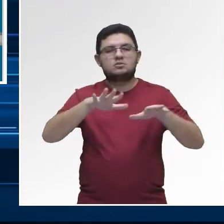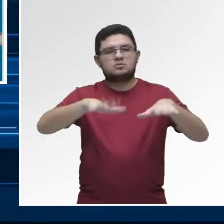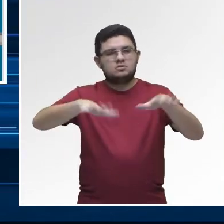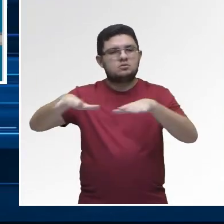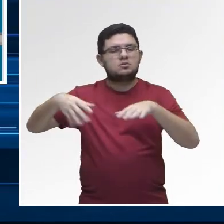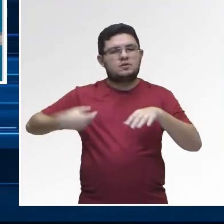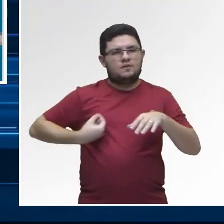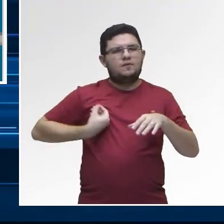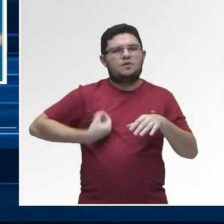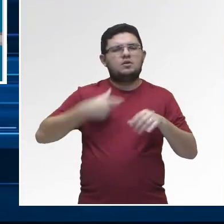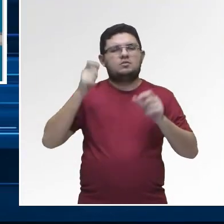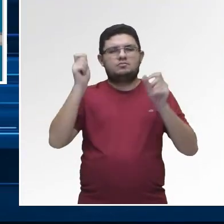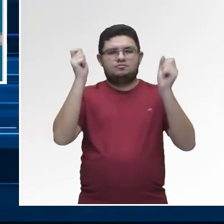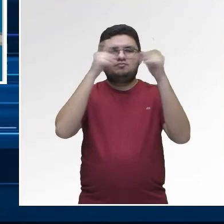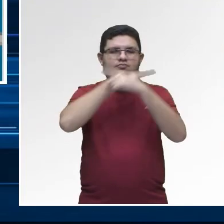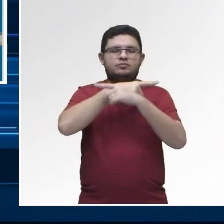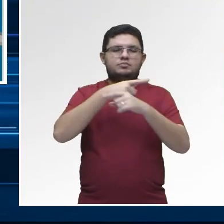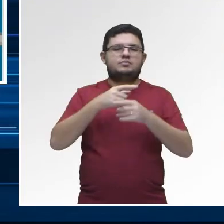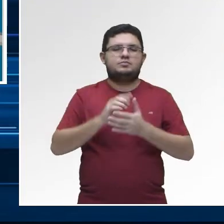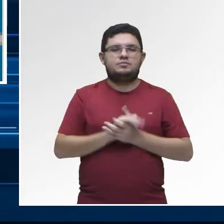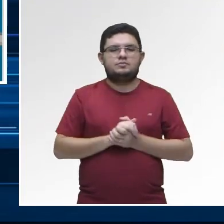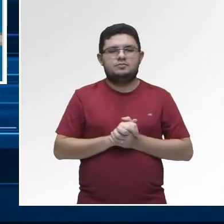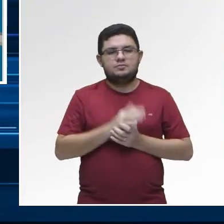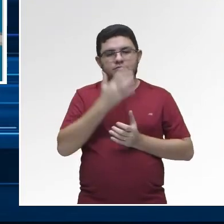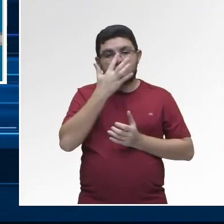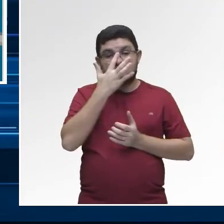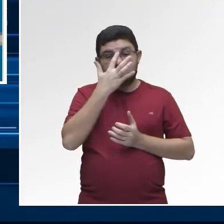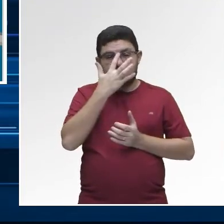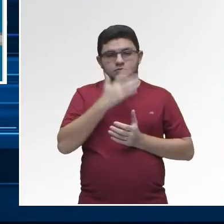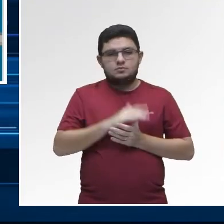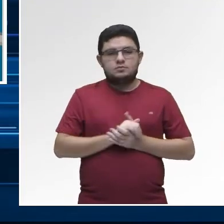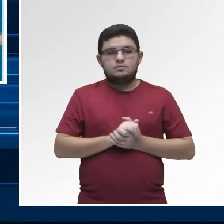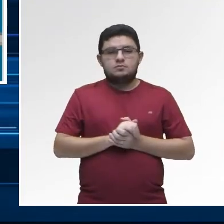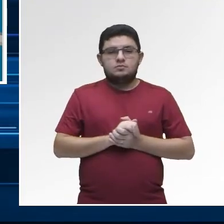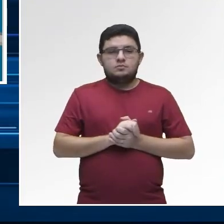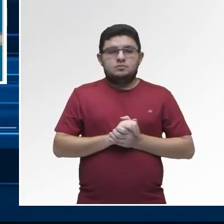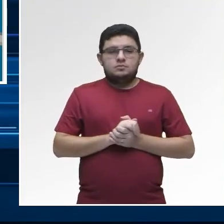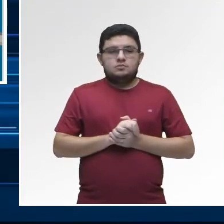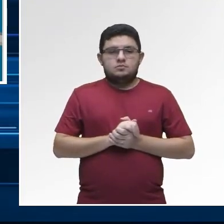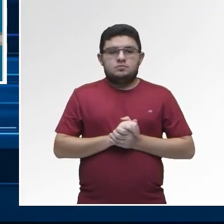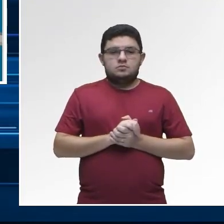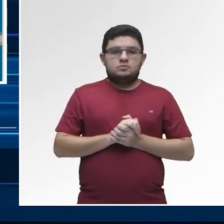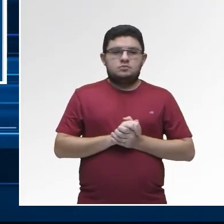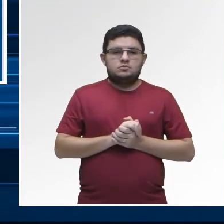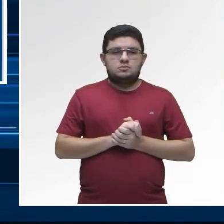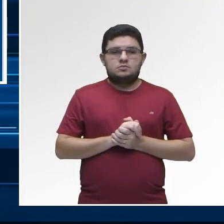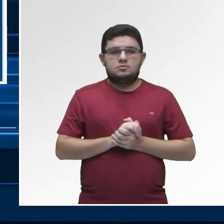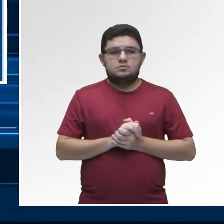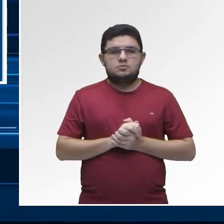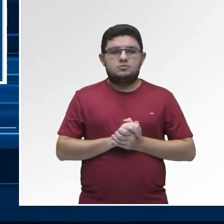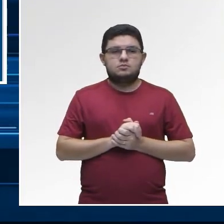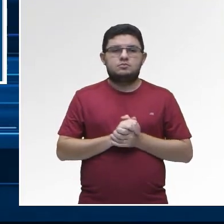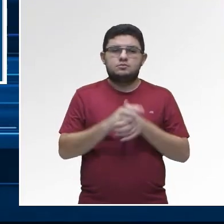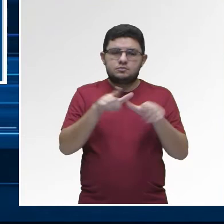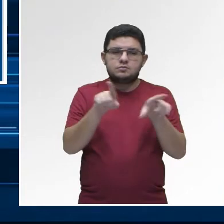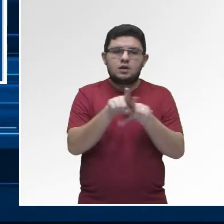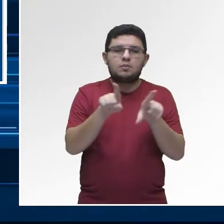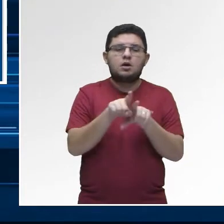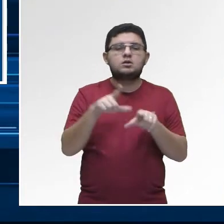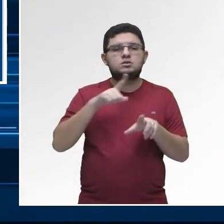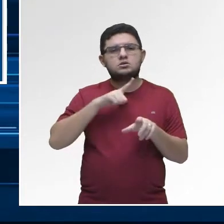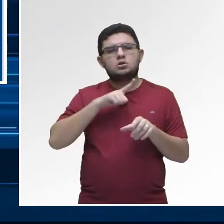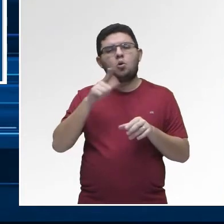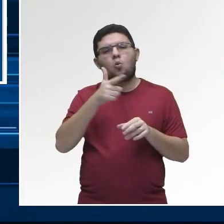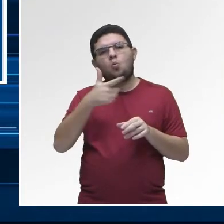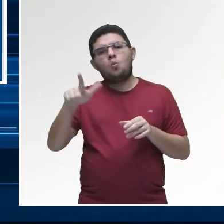muito difícil, né? A vida nessa sociedade. Certo? Muito bem. Então, haviam outros impostos